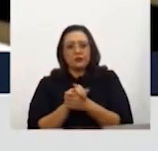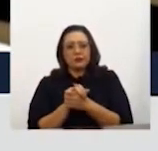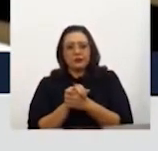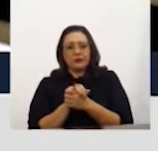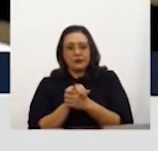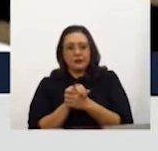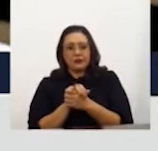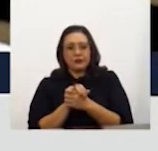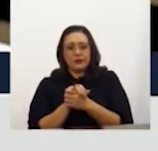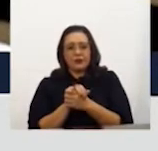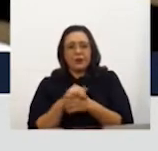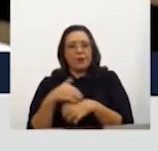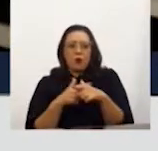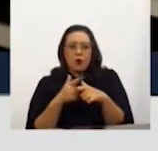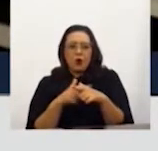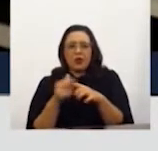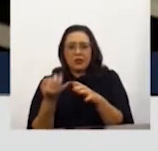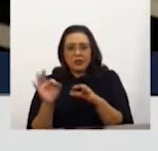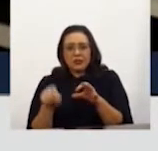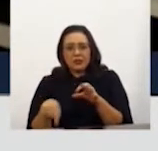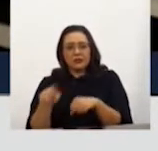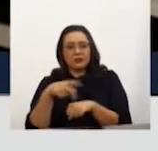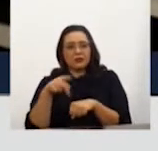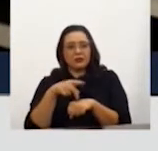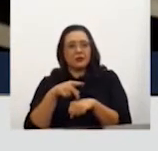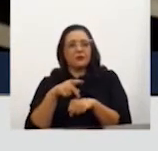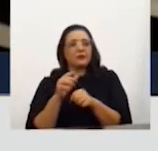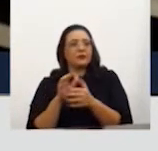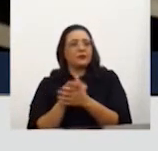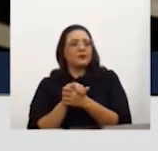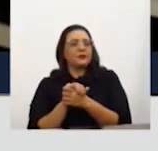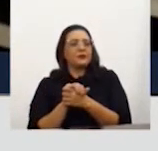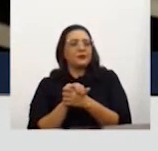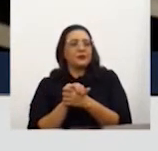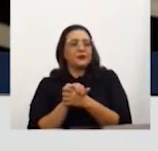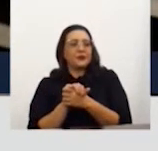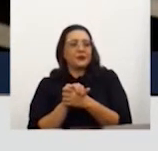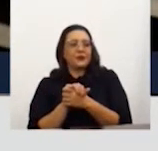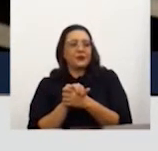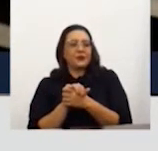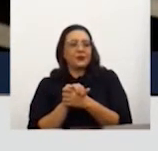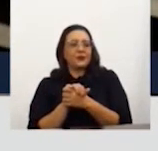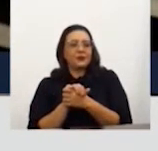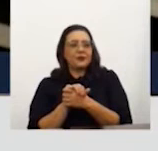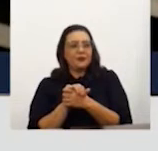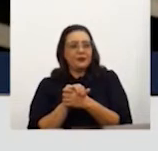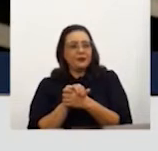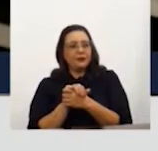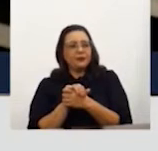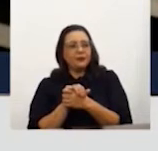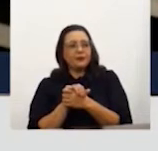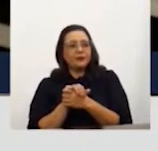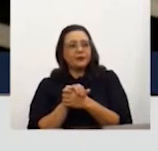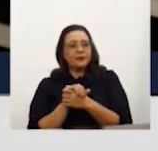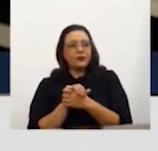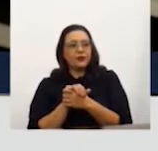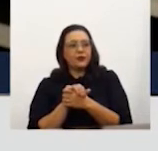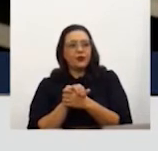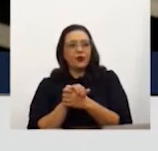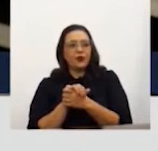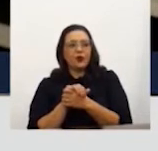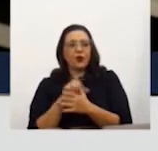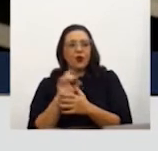de mais de R$1 milhão. Por sua vez, Nilton Santiago comentou sobre a indicação apresentada por ele, que solicita ao